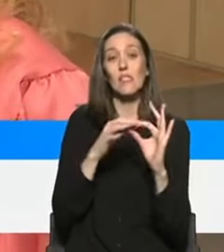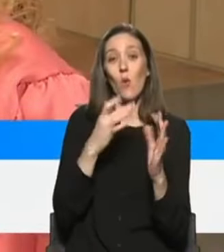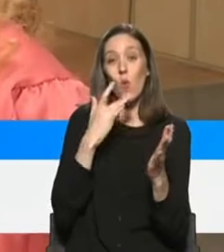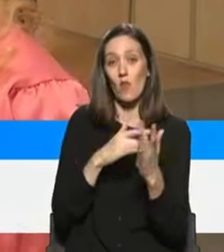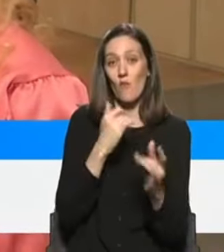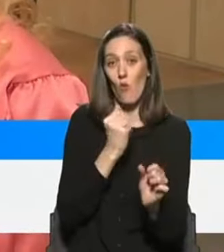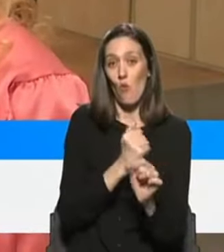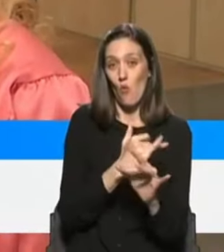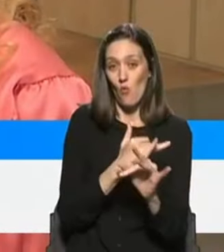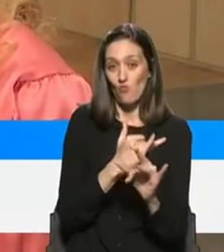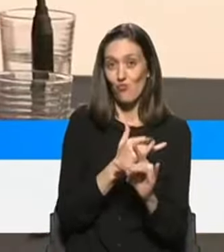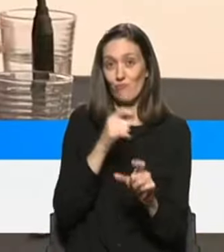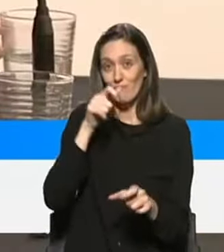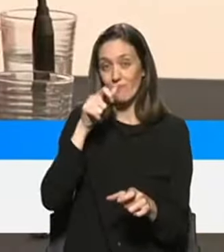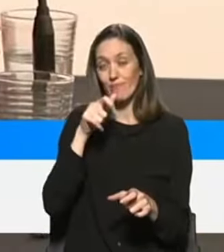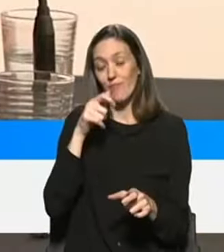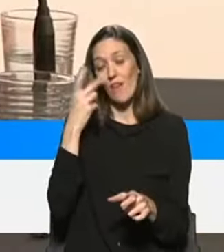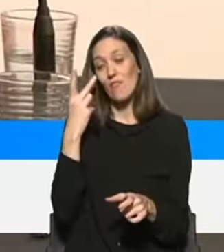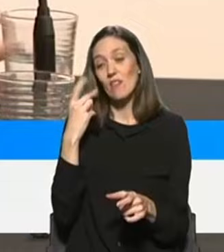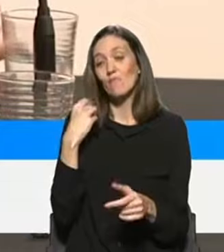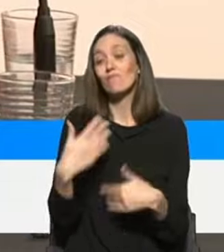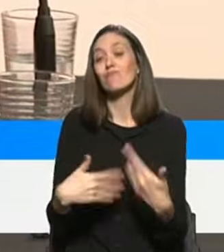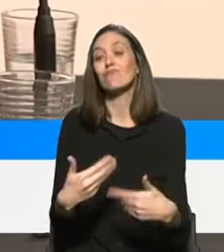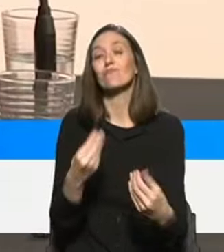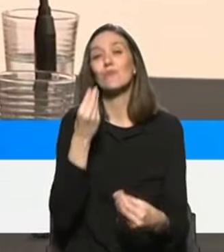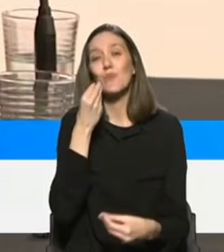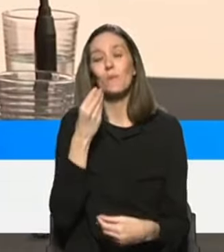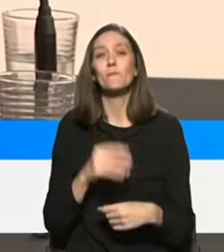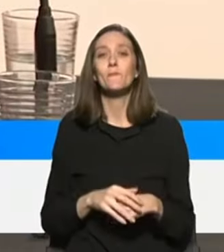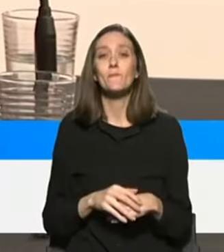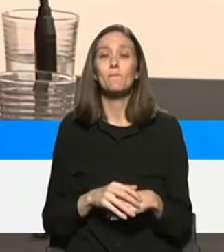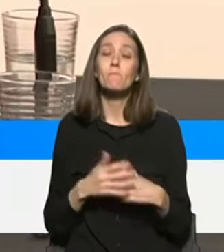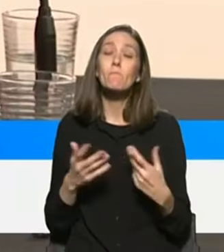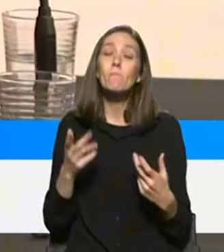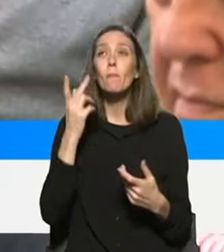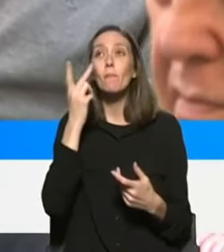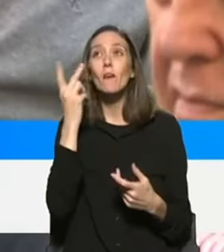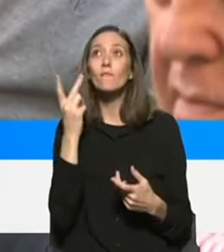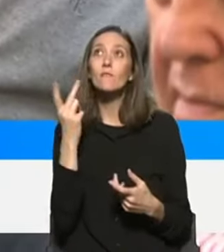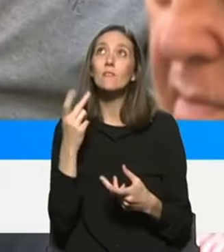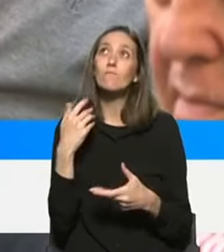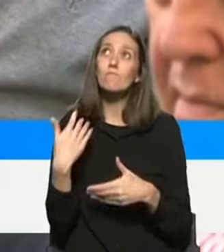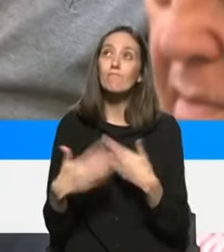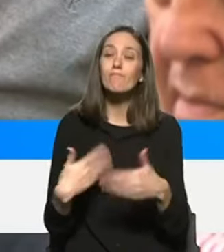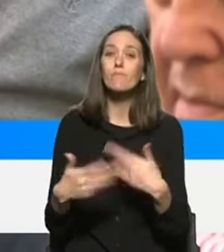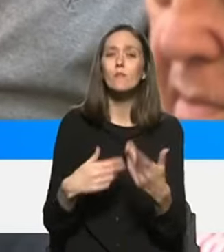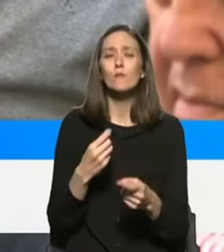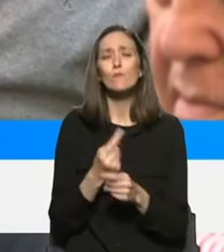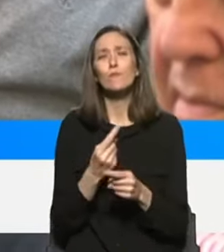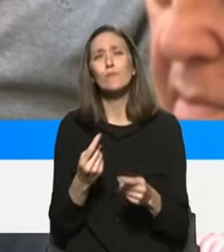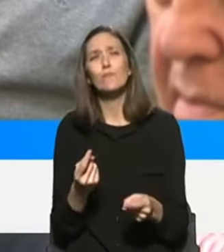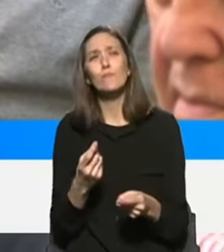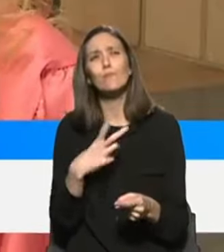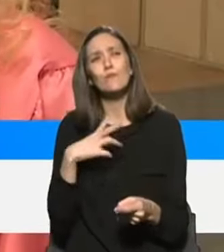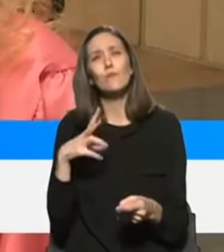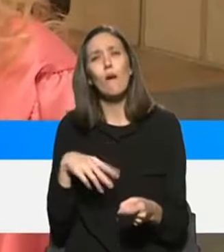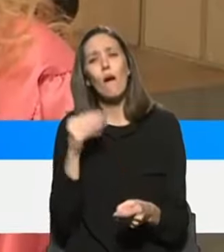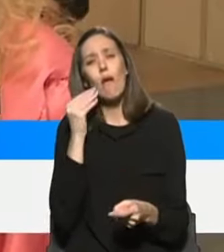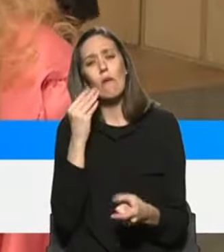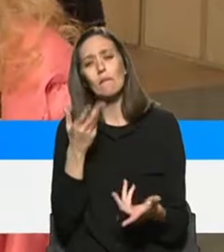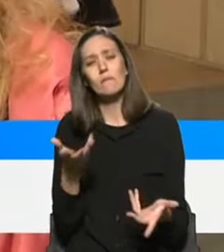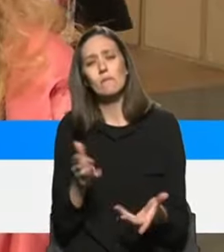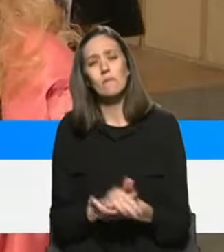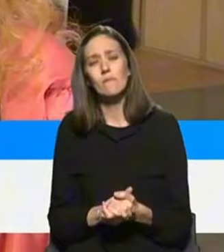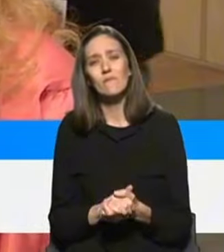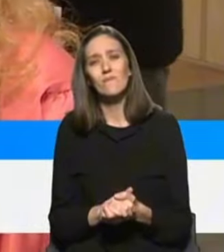como é que a vida deles se desenrolou. Um desenrolar da vida que leva a pensar no porquê de Portugal ser como é. Cabe ao leitor